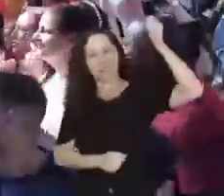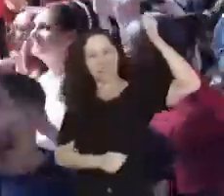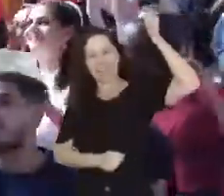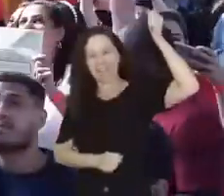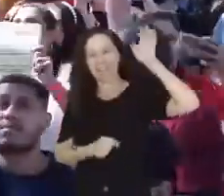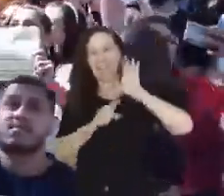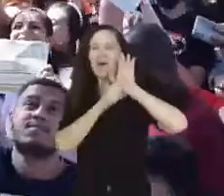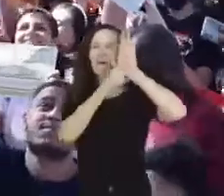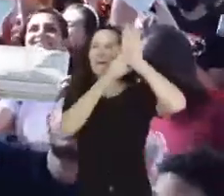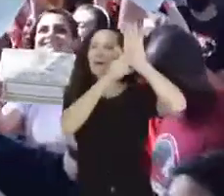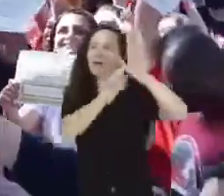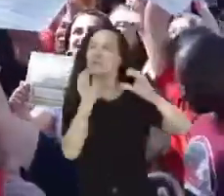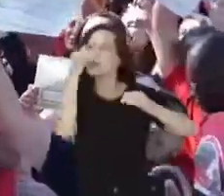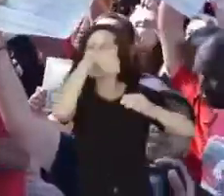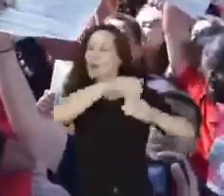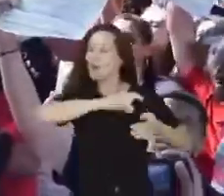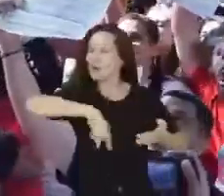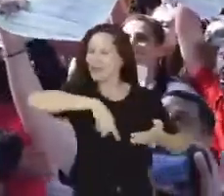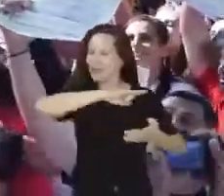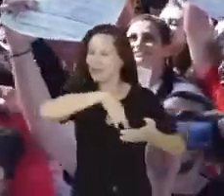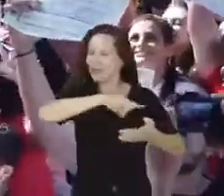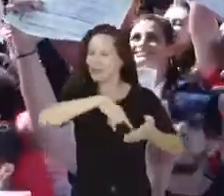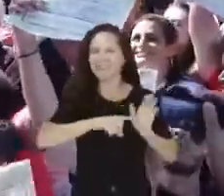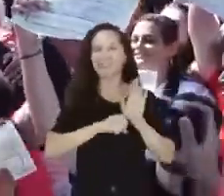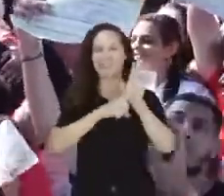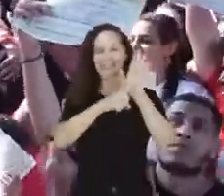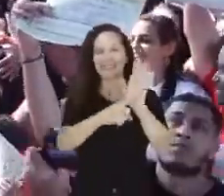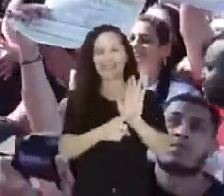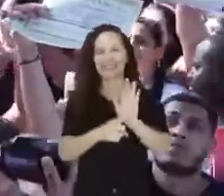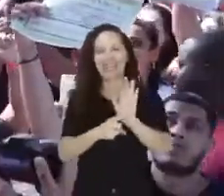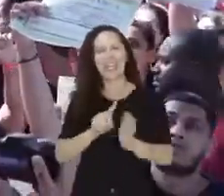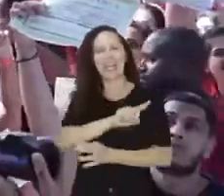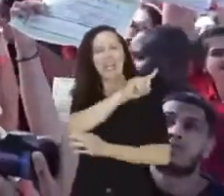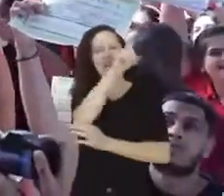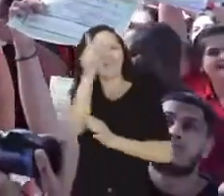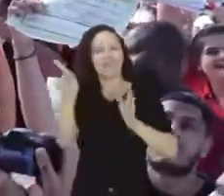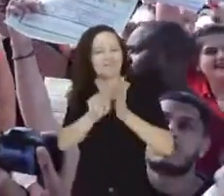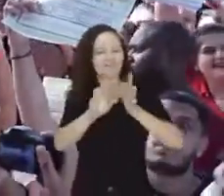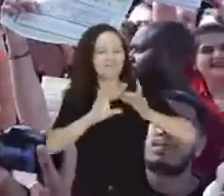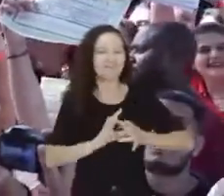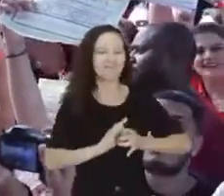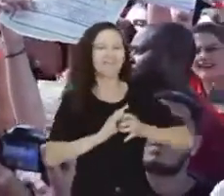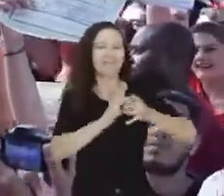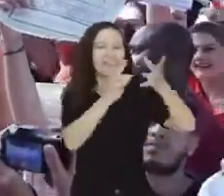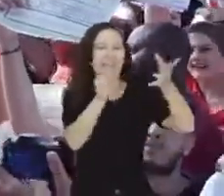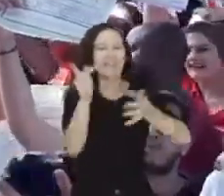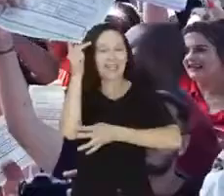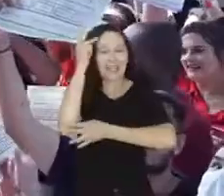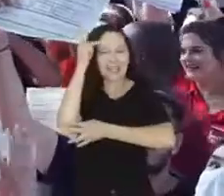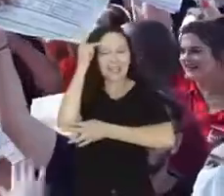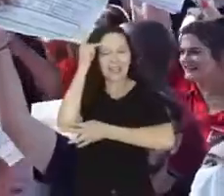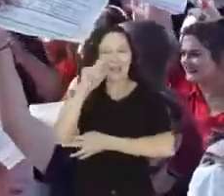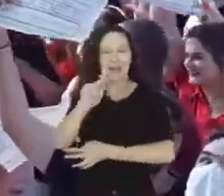título. É o dia da democracia em Heliópolis.